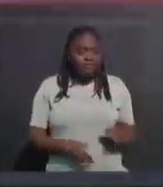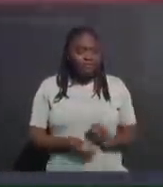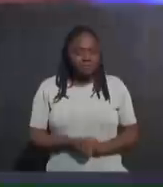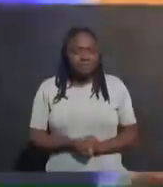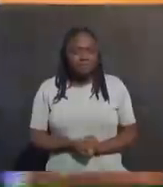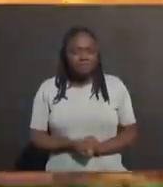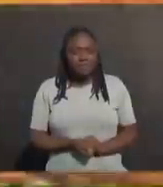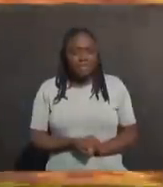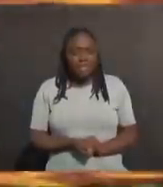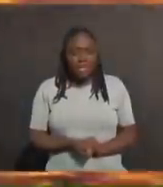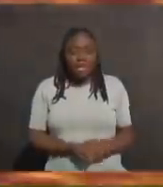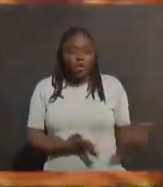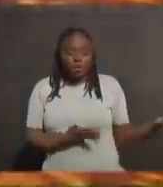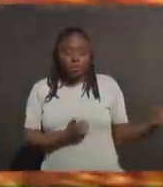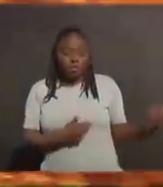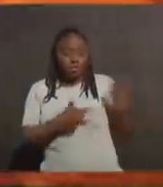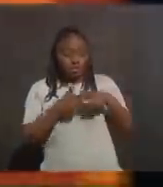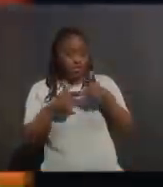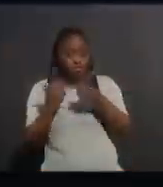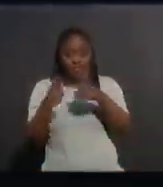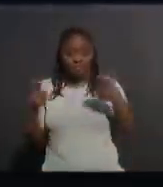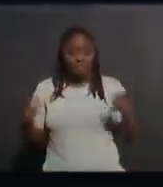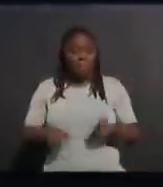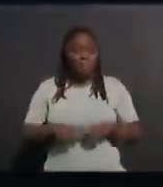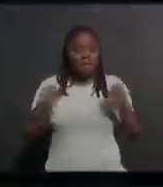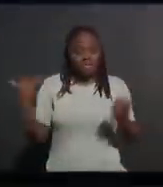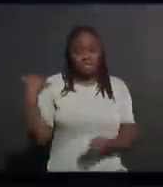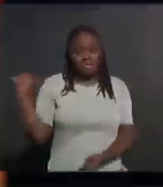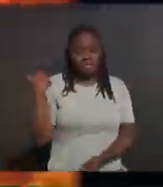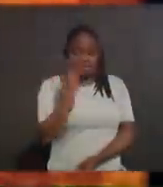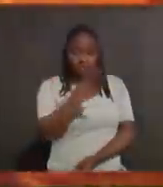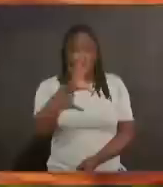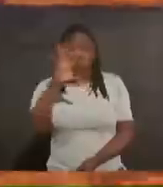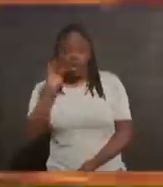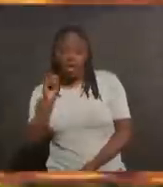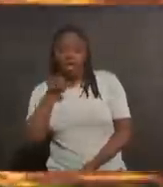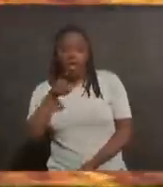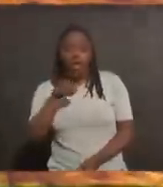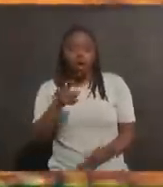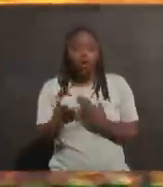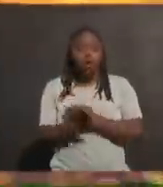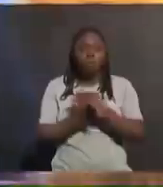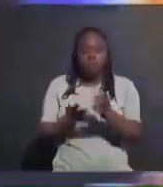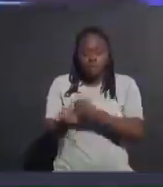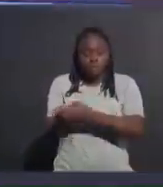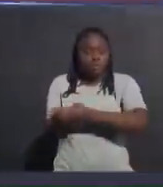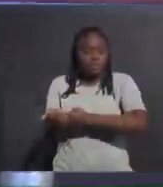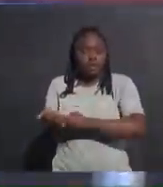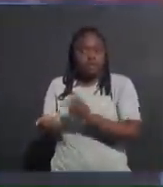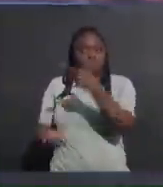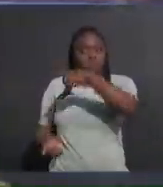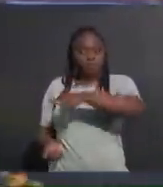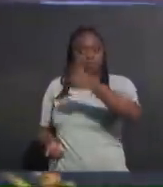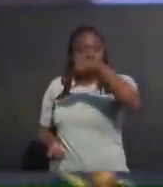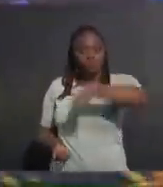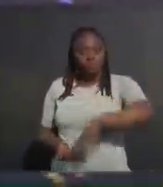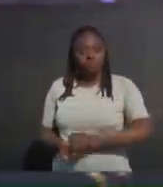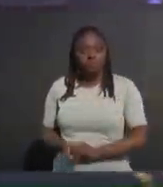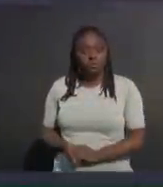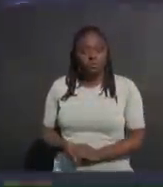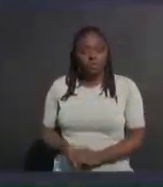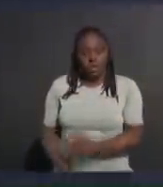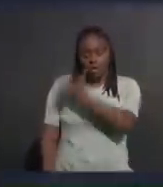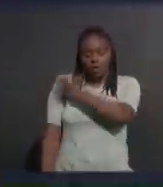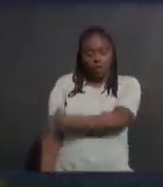Quando é jovem não tem problema, mas quando você fizer 40 anos de idade, você vai começar a morder os outros. Vai começar a tremer só um